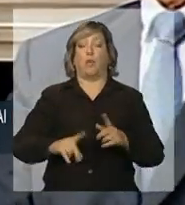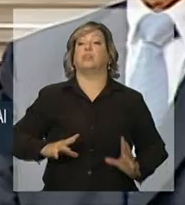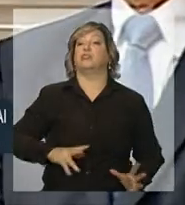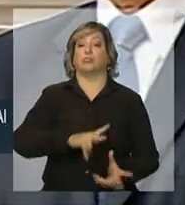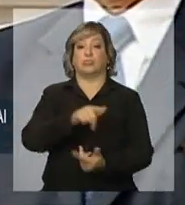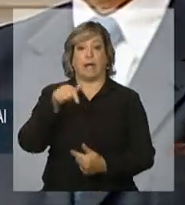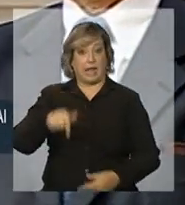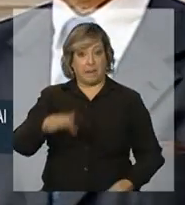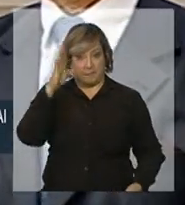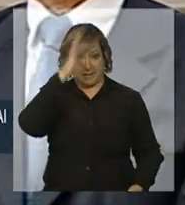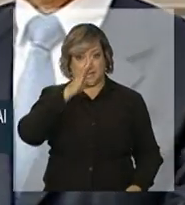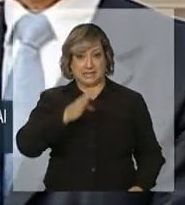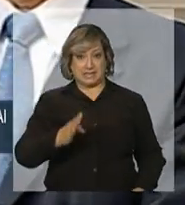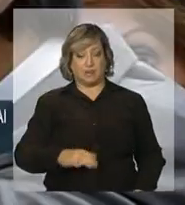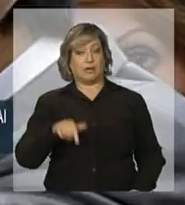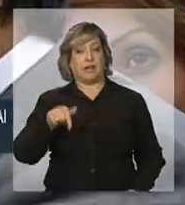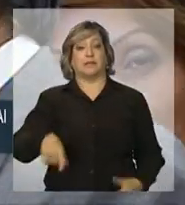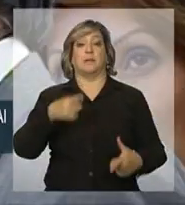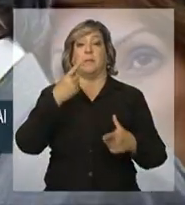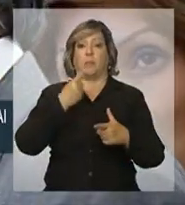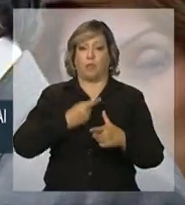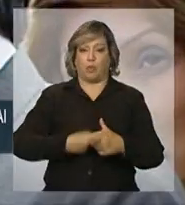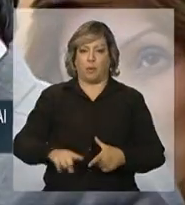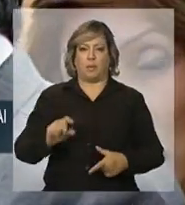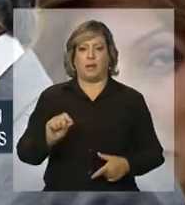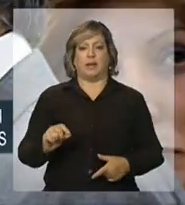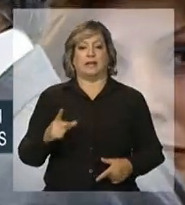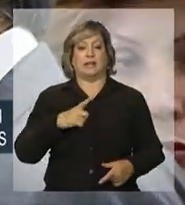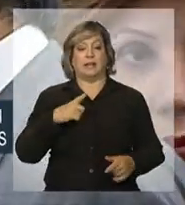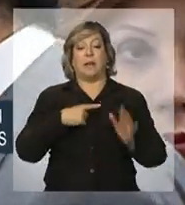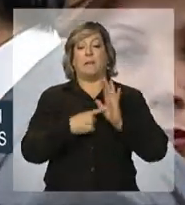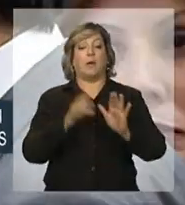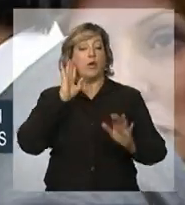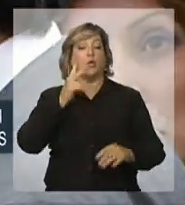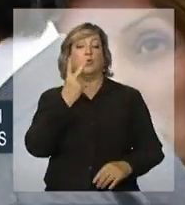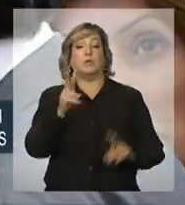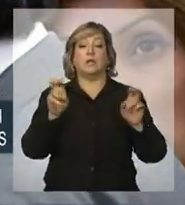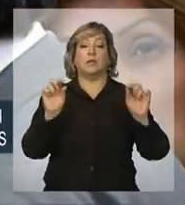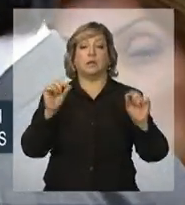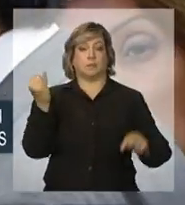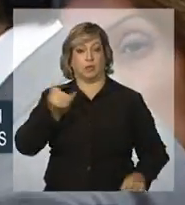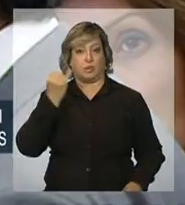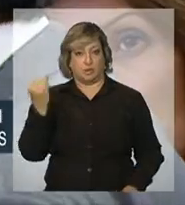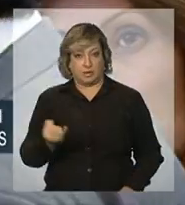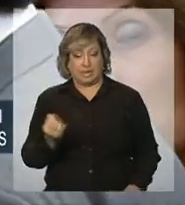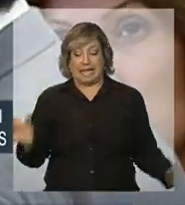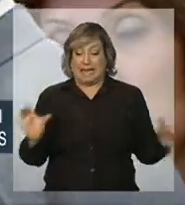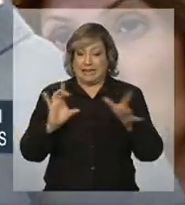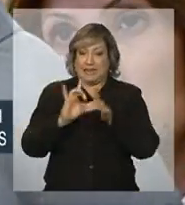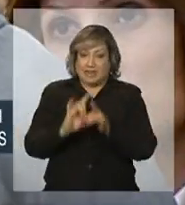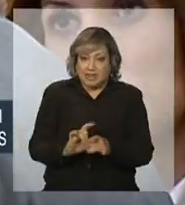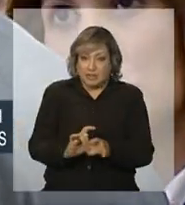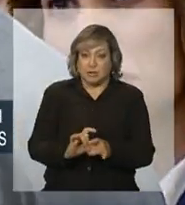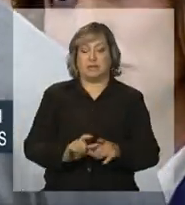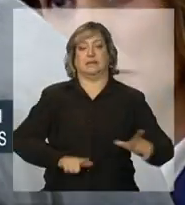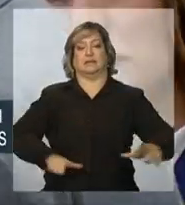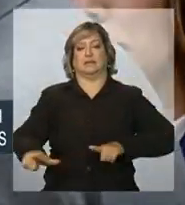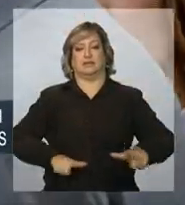no Brasil, esse problema se revela em duas questões importantes: integração e